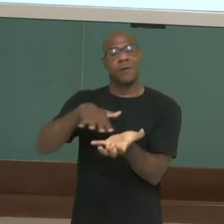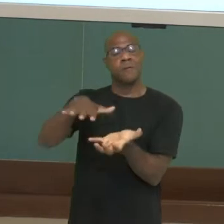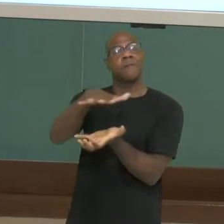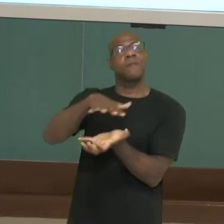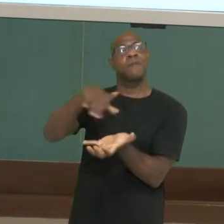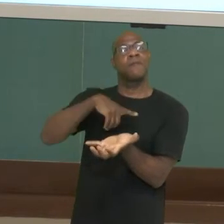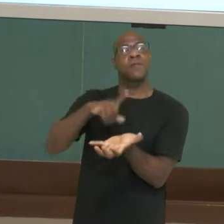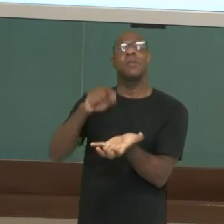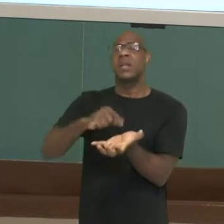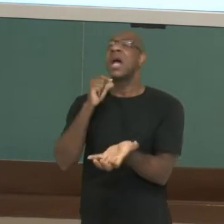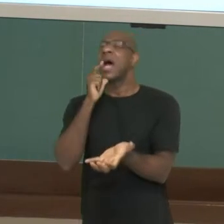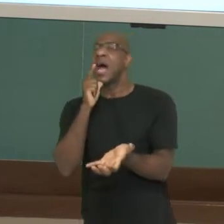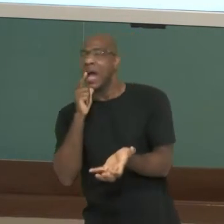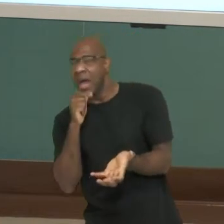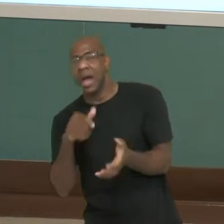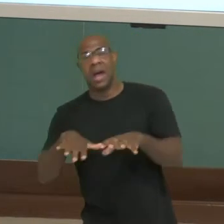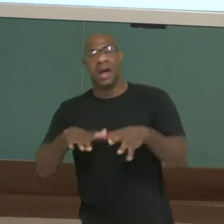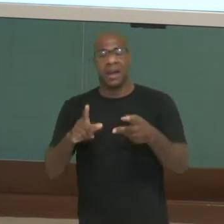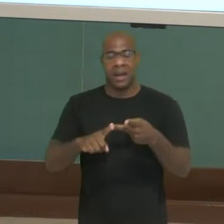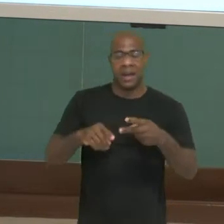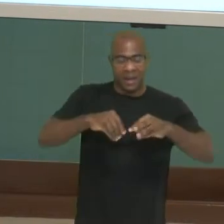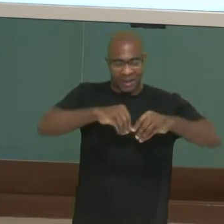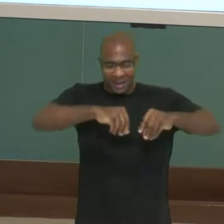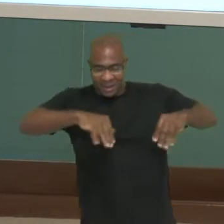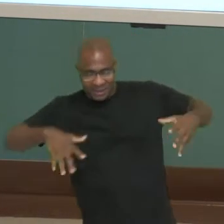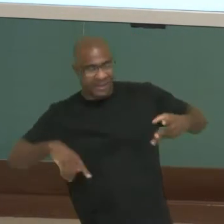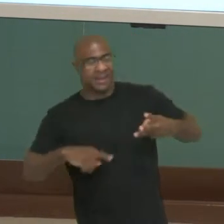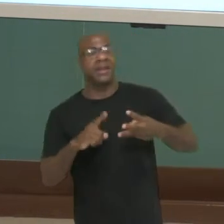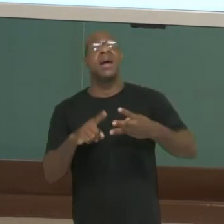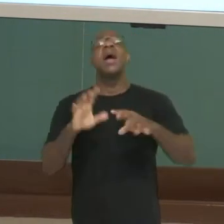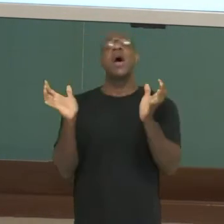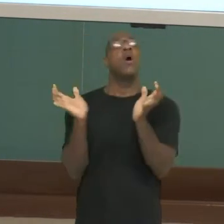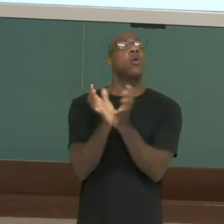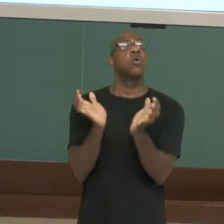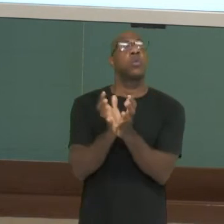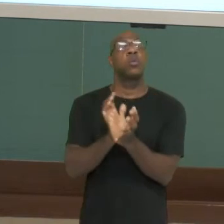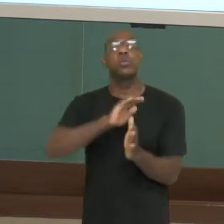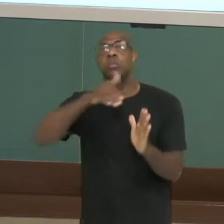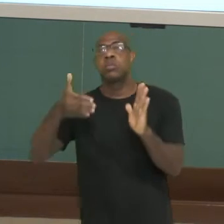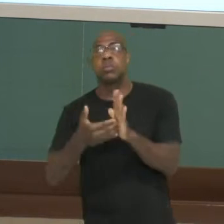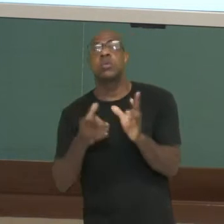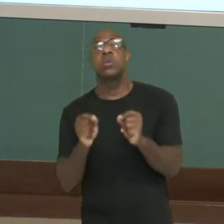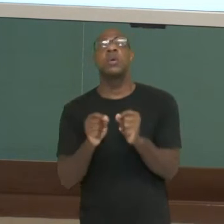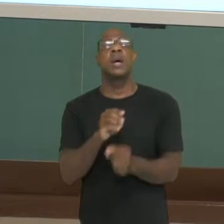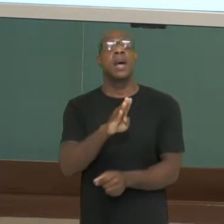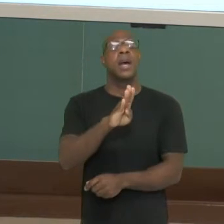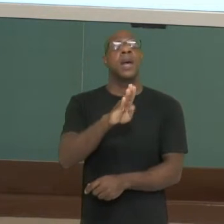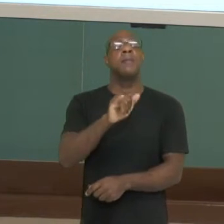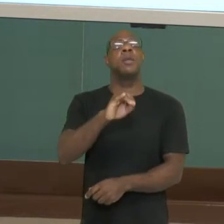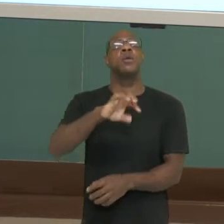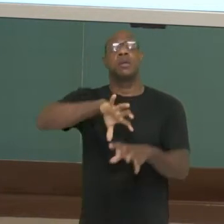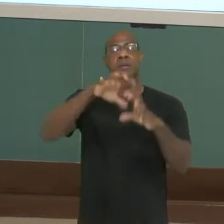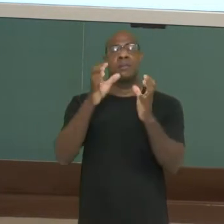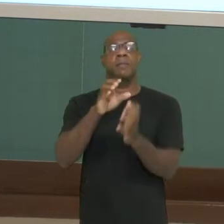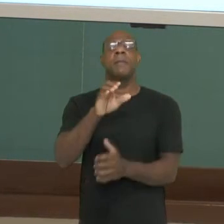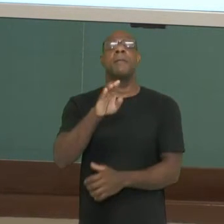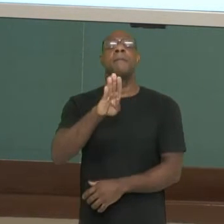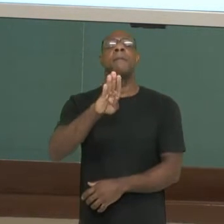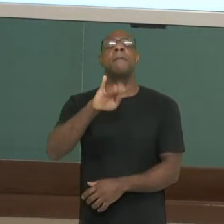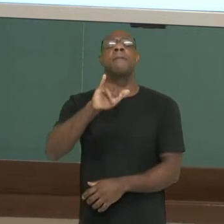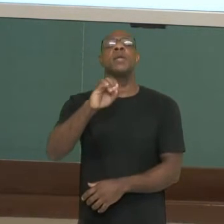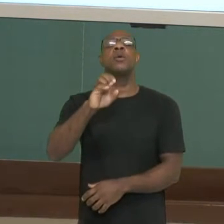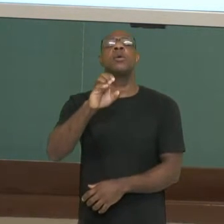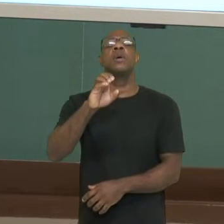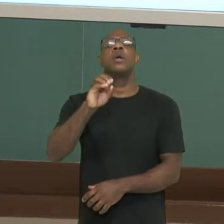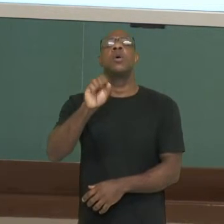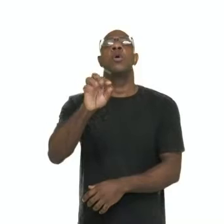ser aquático, pode ser terrestre, e o conjunto de tudo isso, biosfera. Então, região do